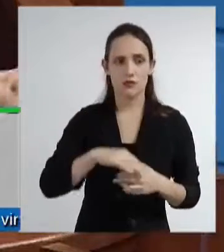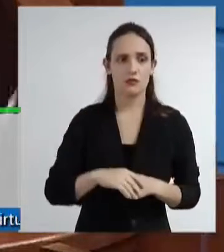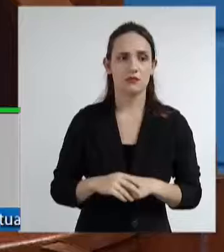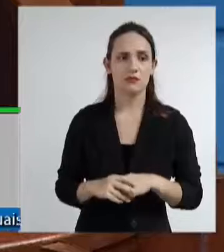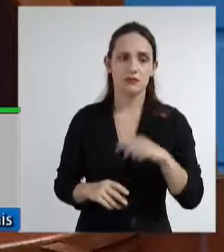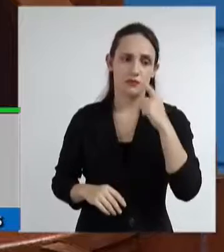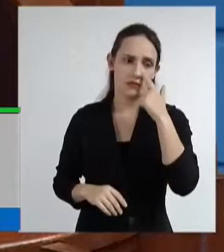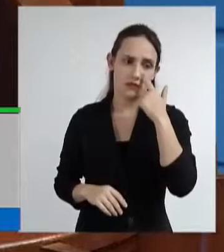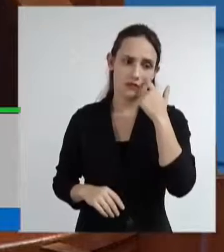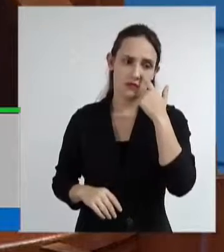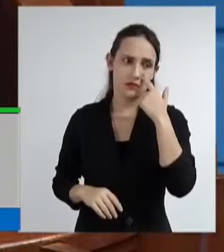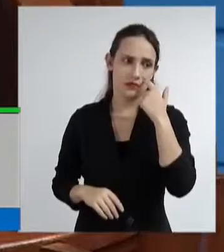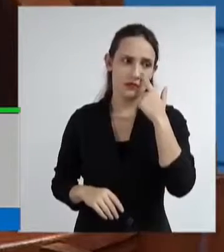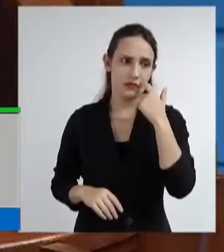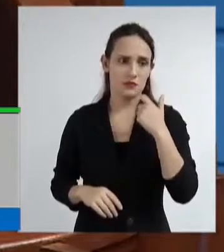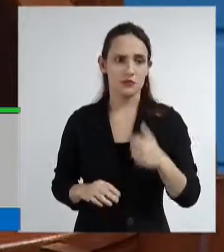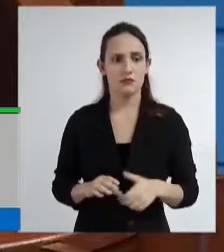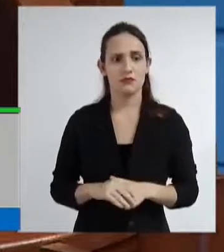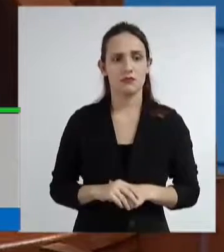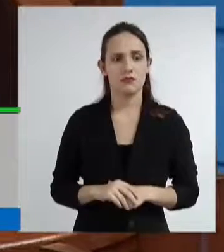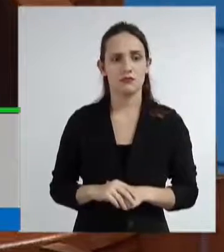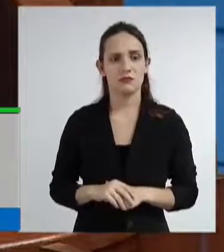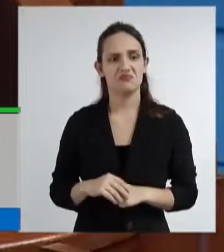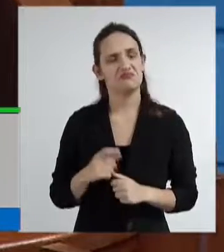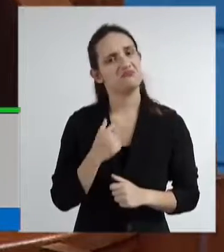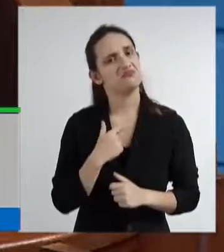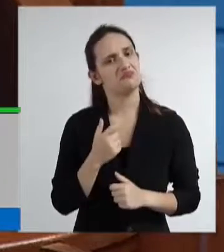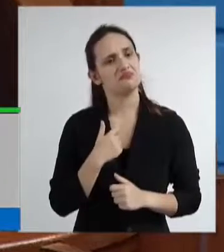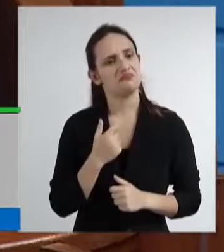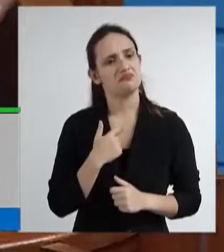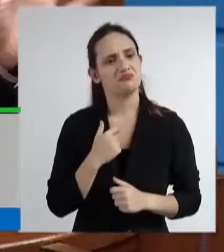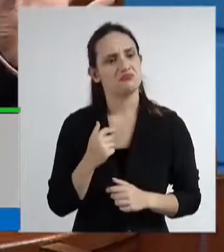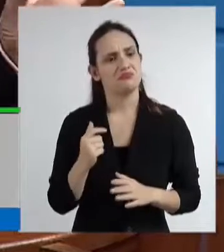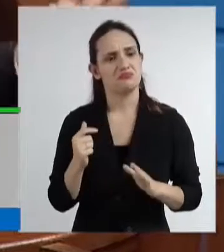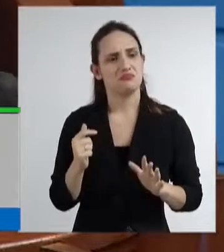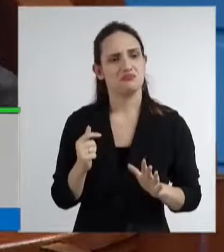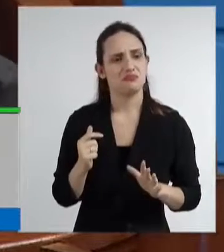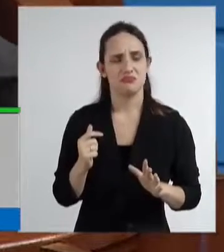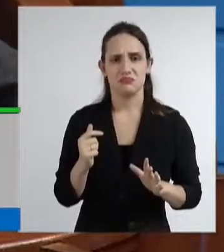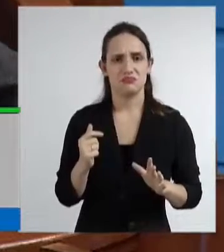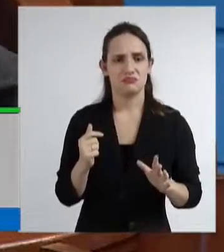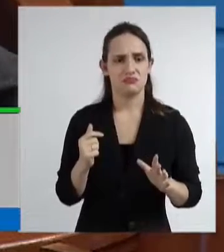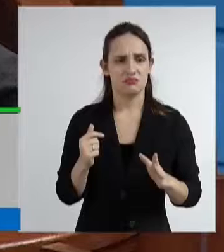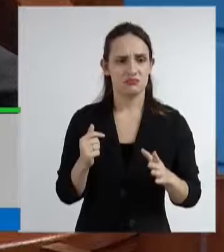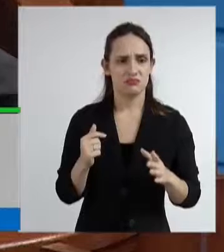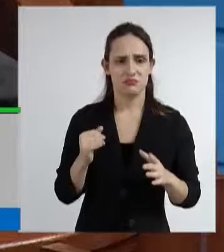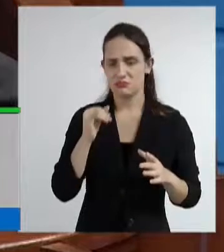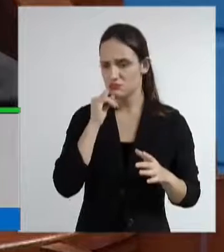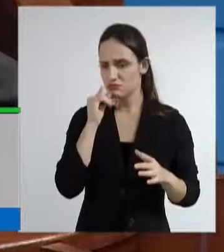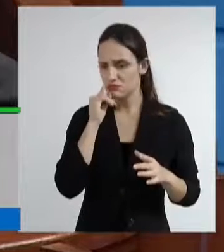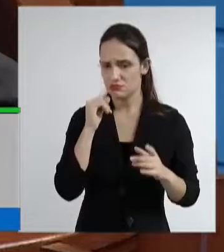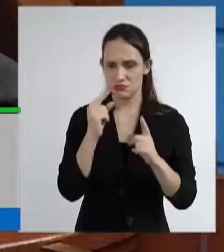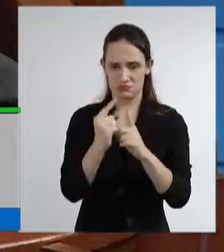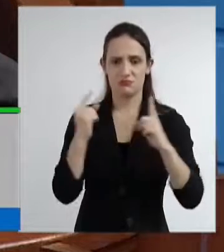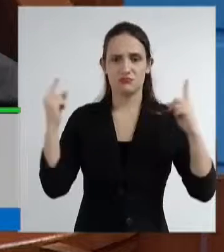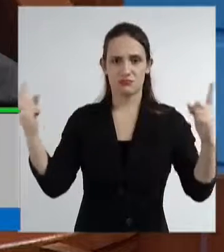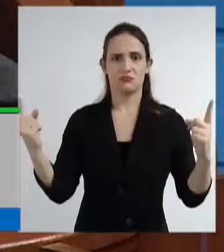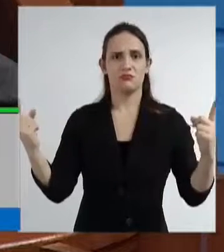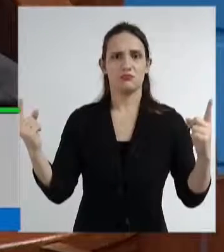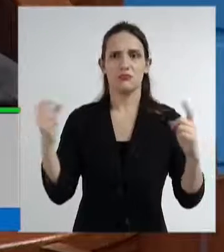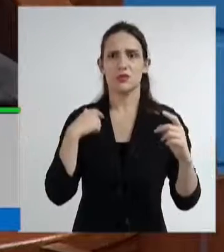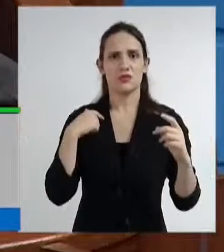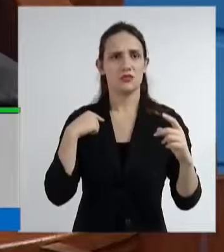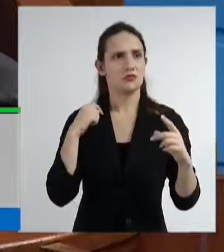Não discuto aqui a capacidade de nenhum dos titulares das pastas que compõem o